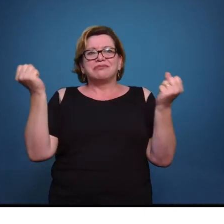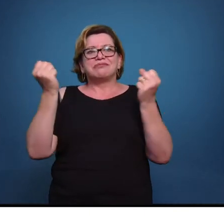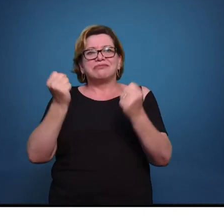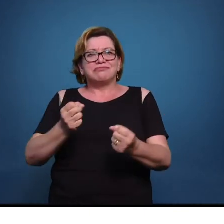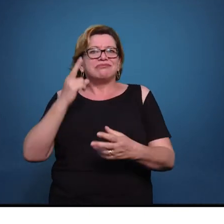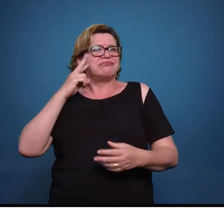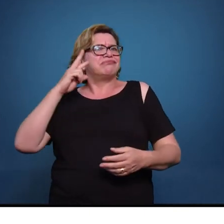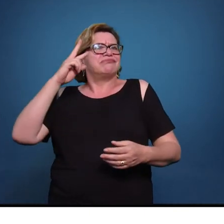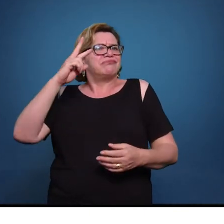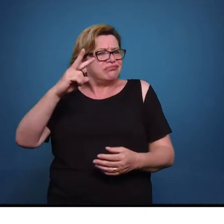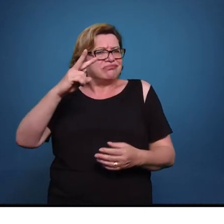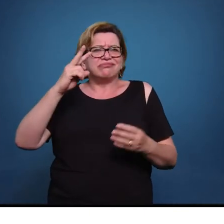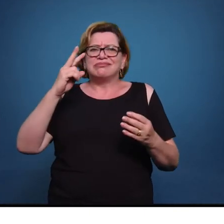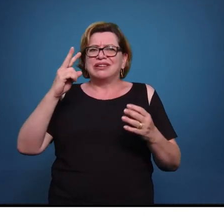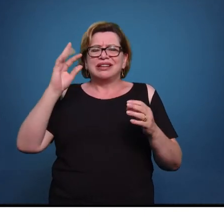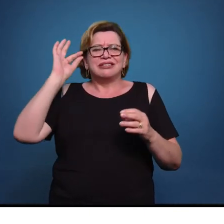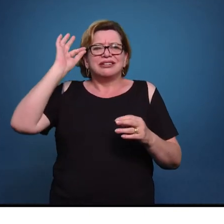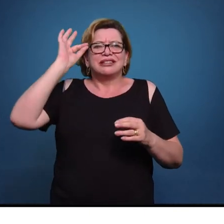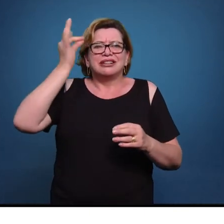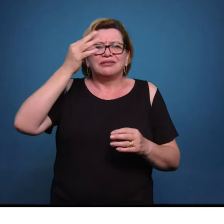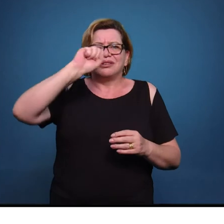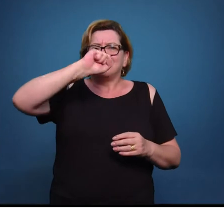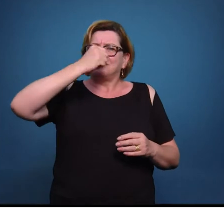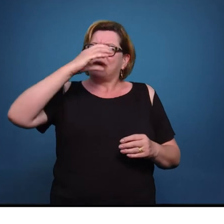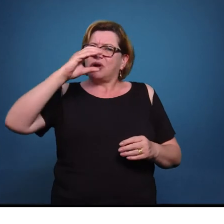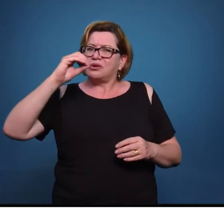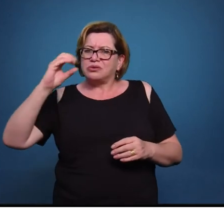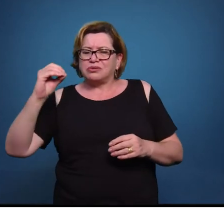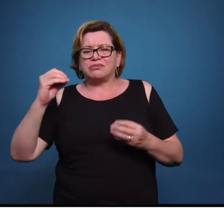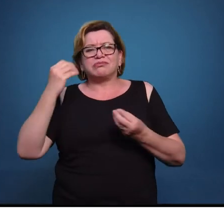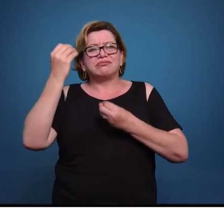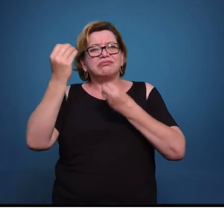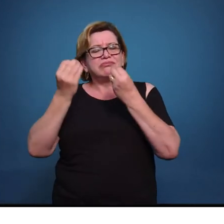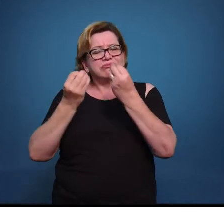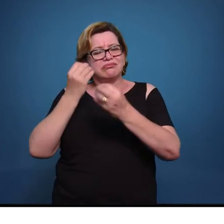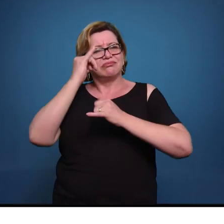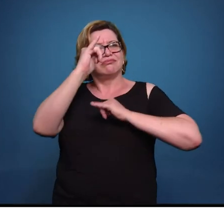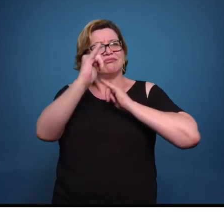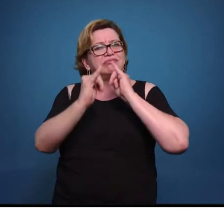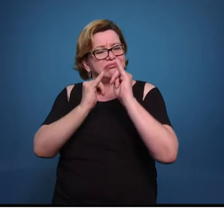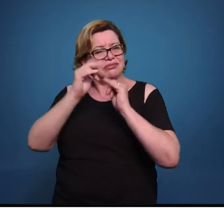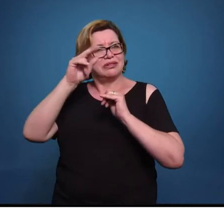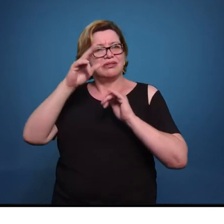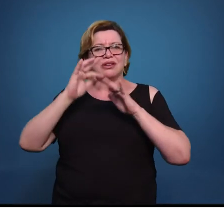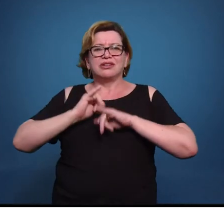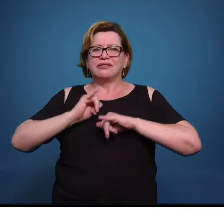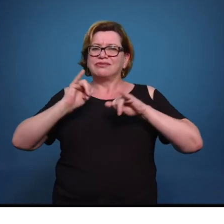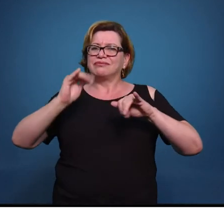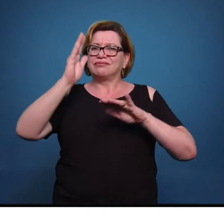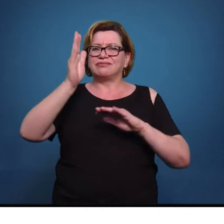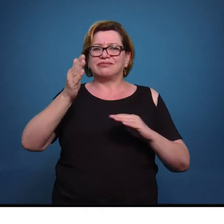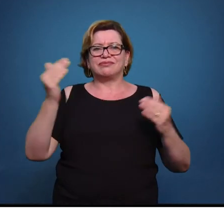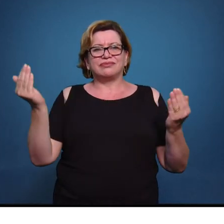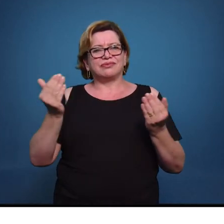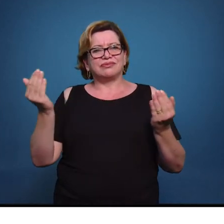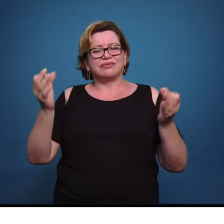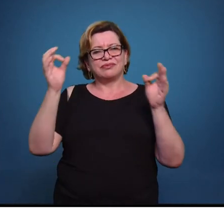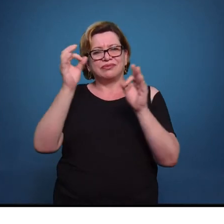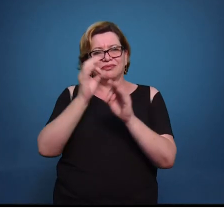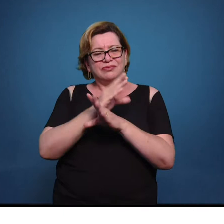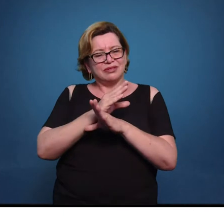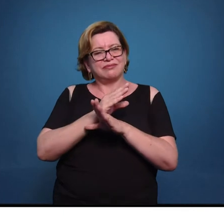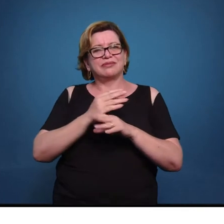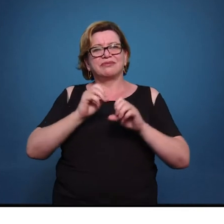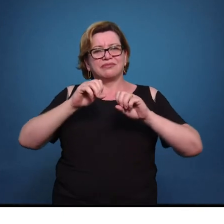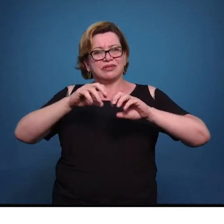800 capas que eu mencionei nesse portal Newzinho, sem custo nenhum. Muito bem, nesse momento terminamos mais um episódio